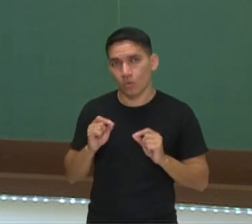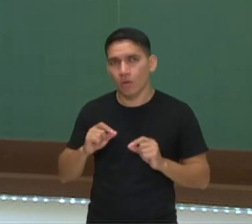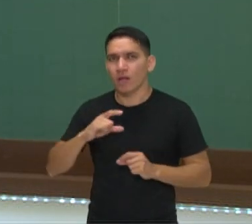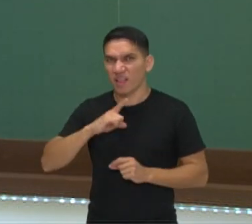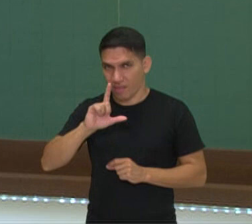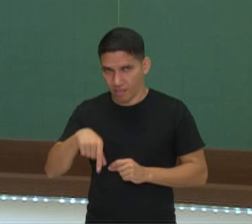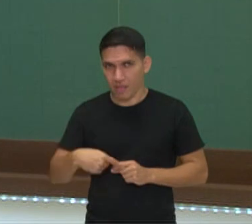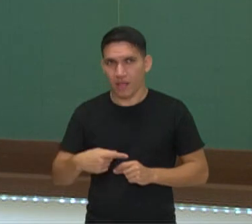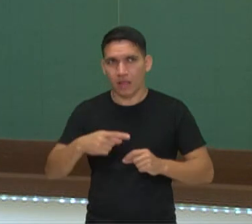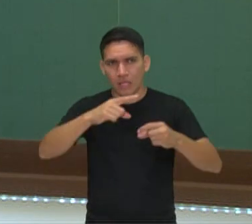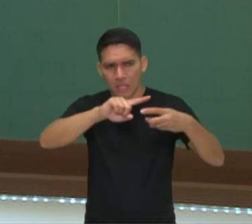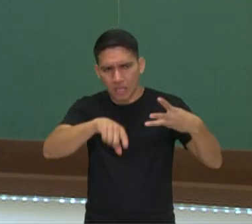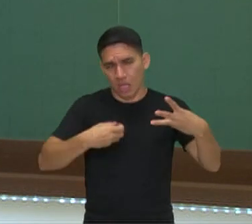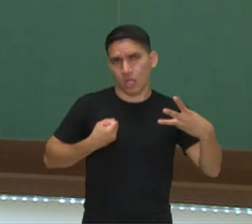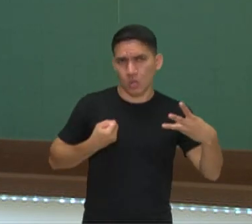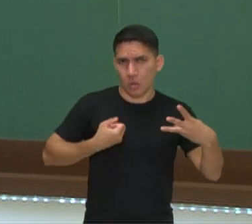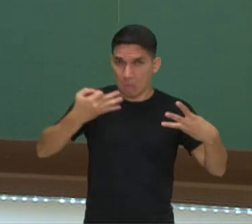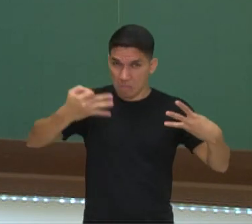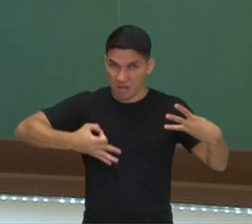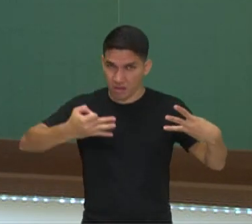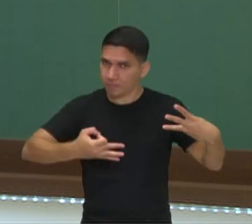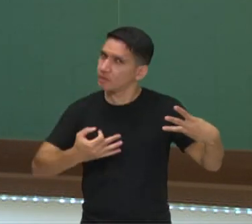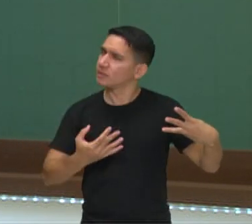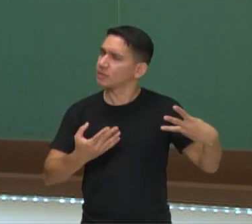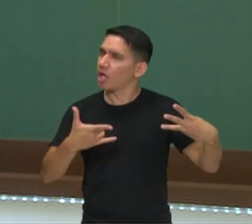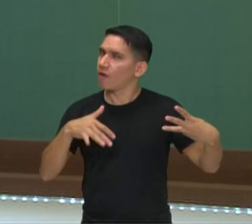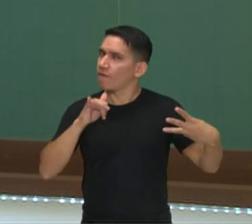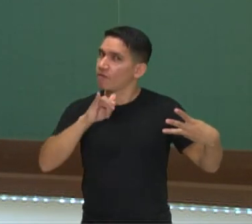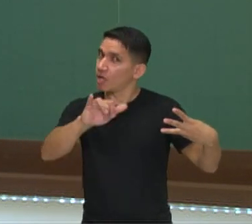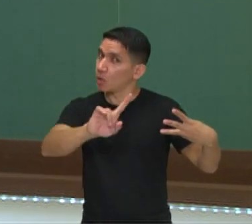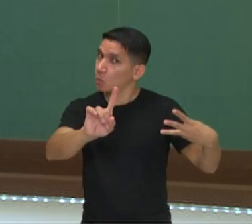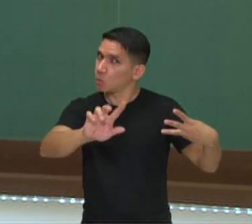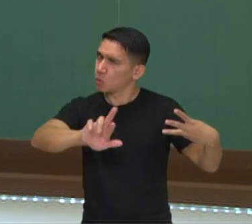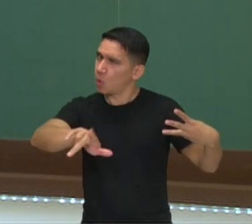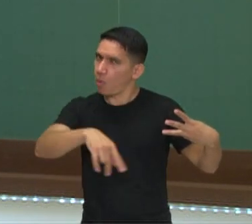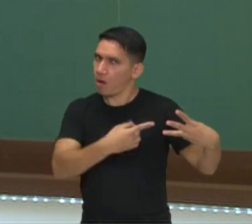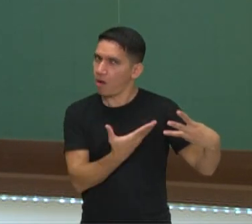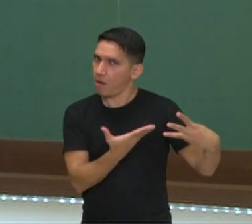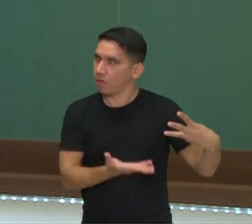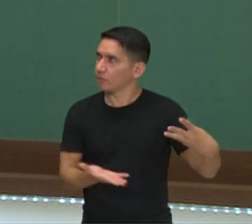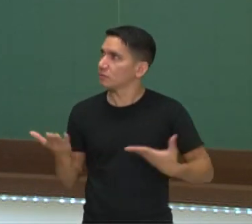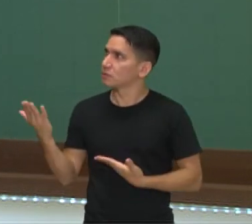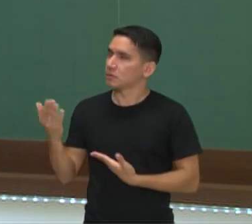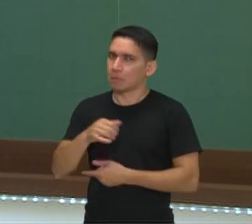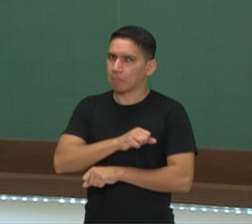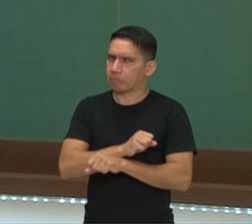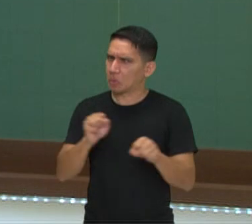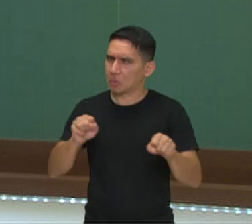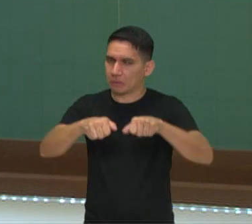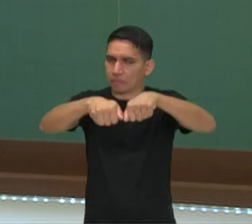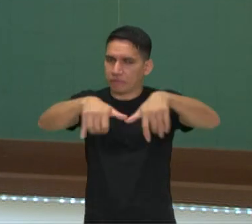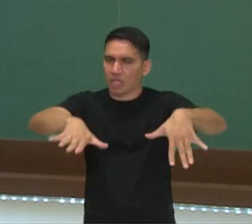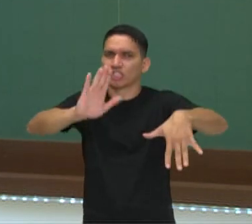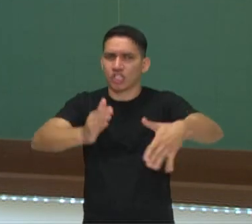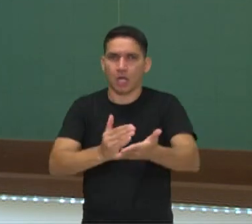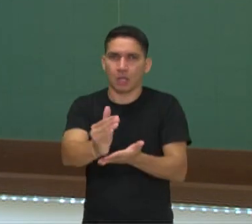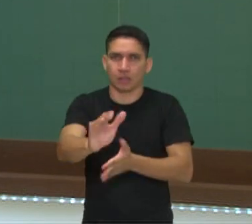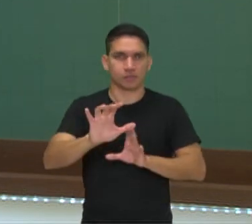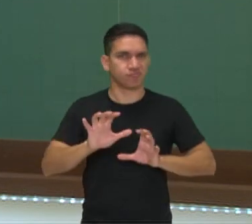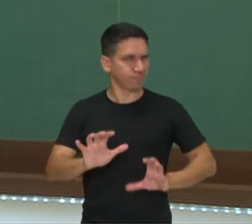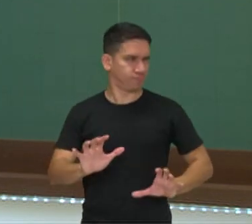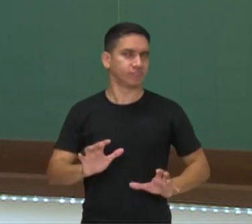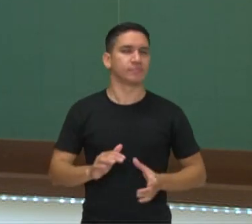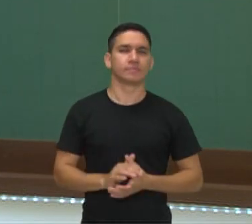um trinômio quadrado perfeito? Já vou te contar que não é, tá? Não é. Então, não dá para fatorar de cara. De